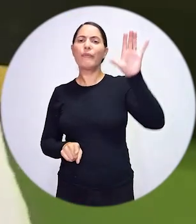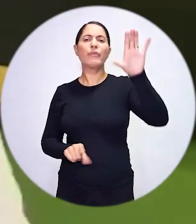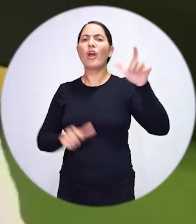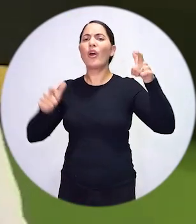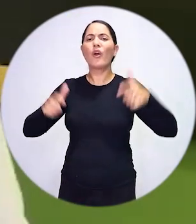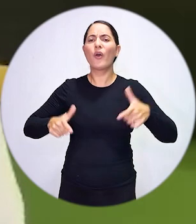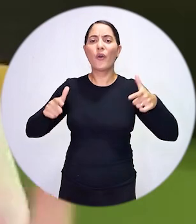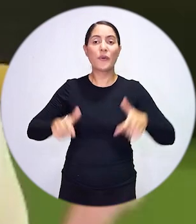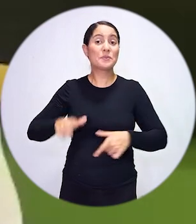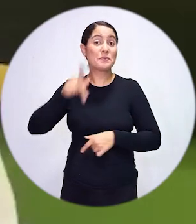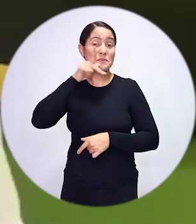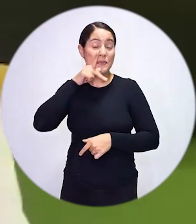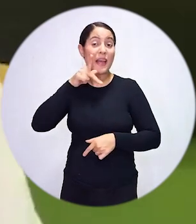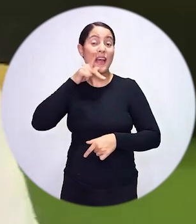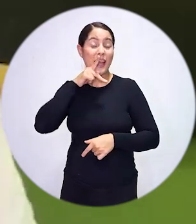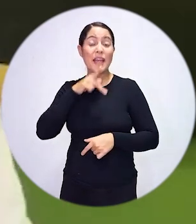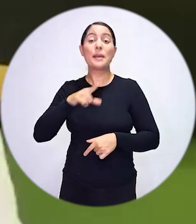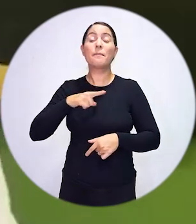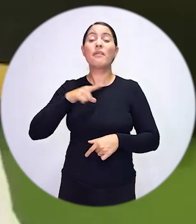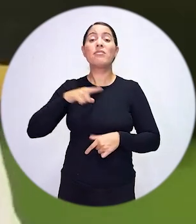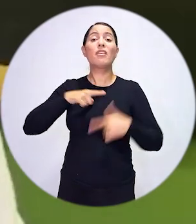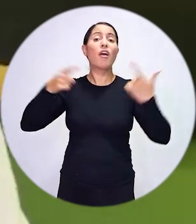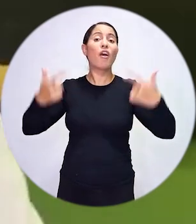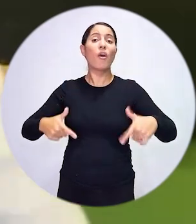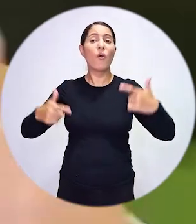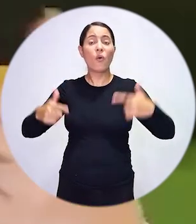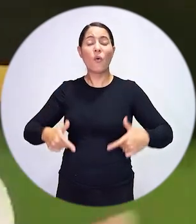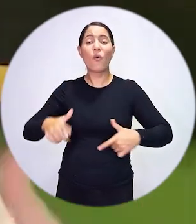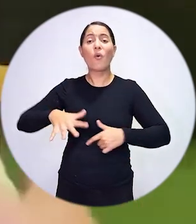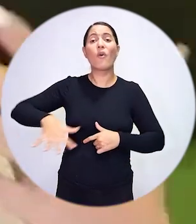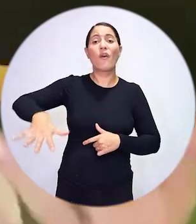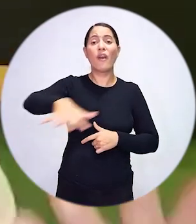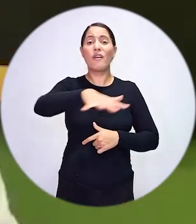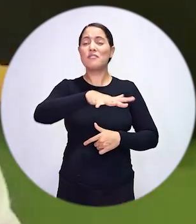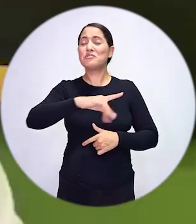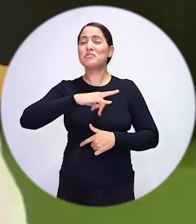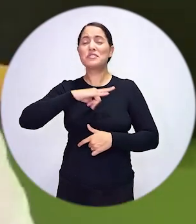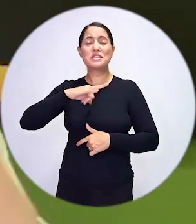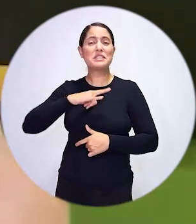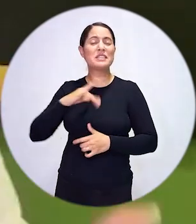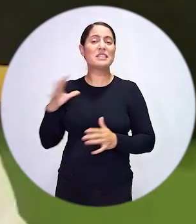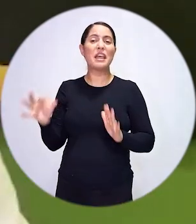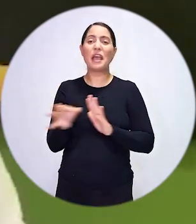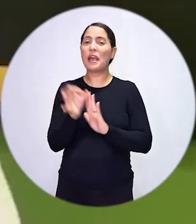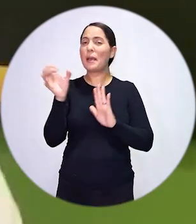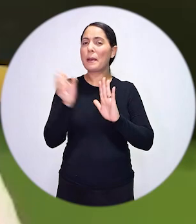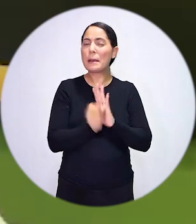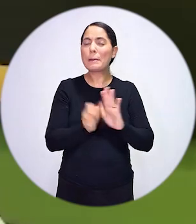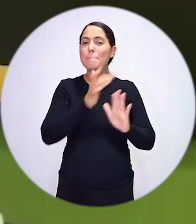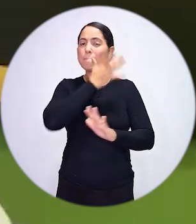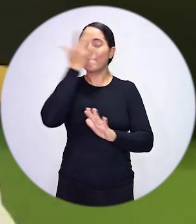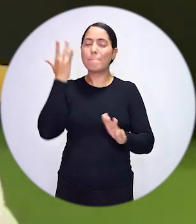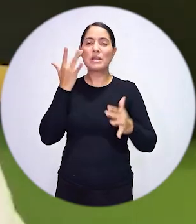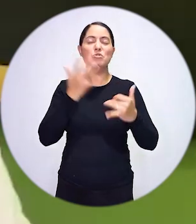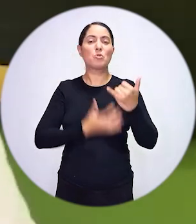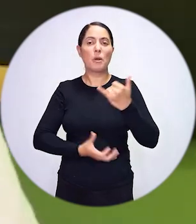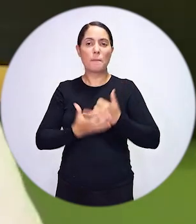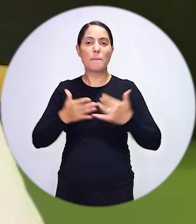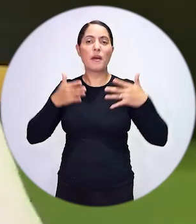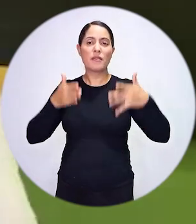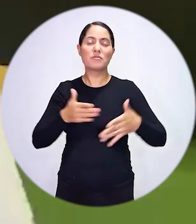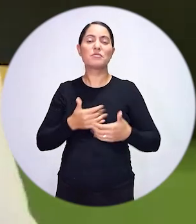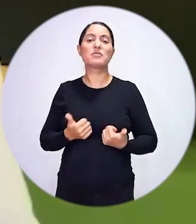fomos recebidos pela OAB da Paraíba, e seguimos o circuito adiante com muitas adesões,